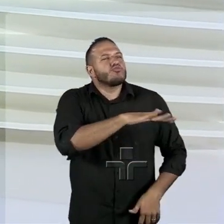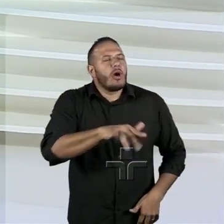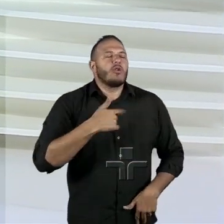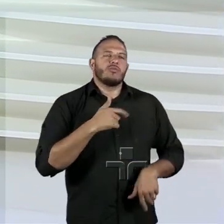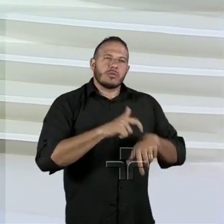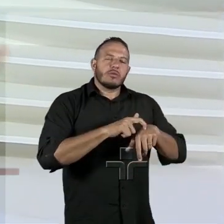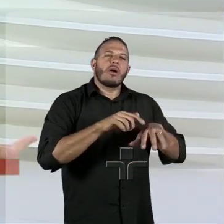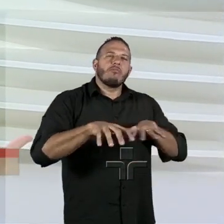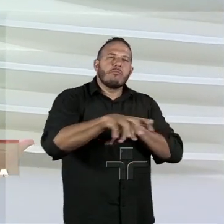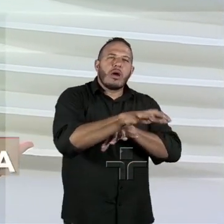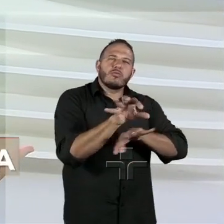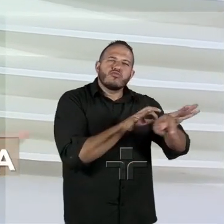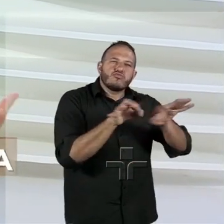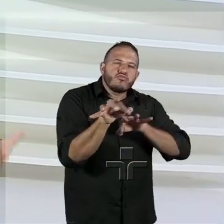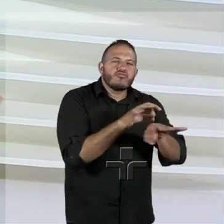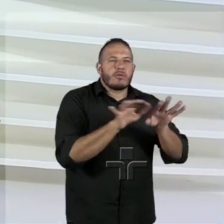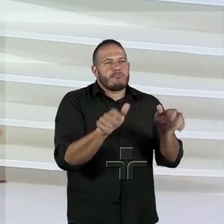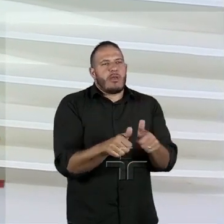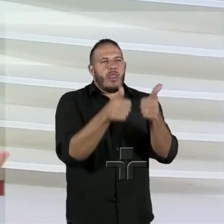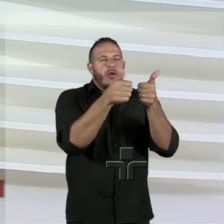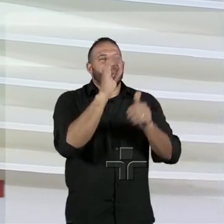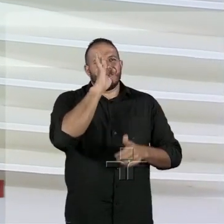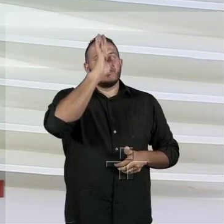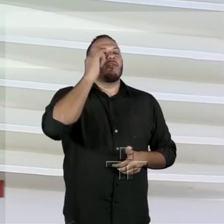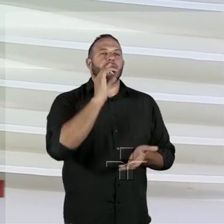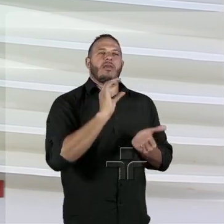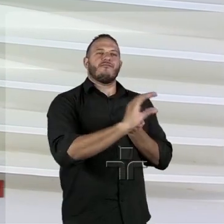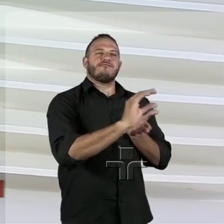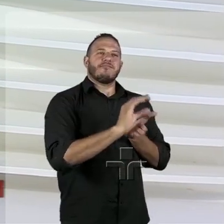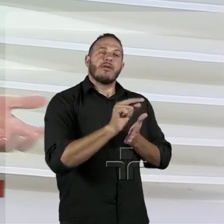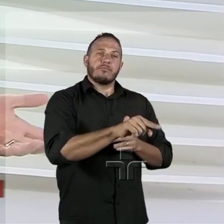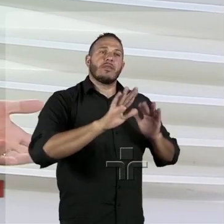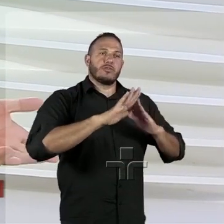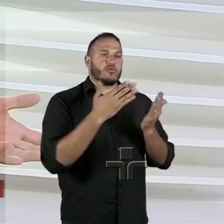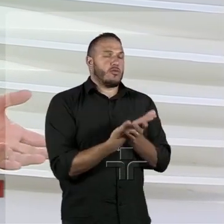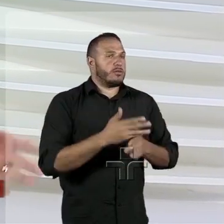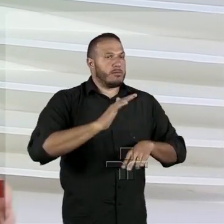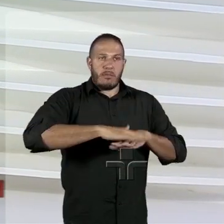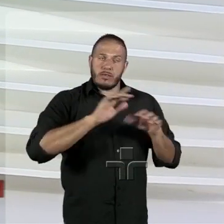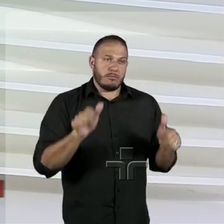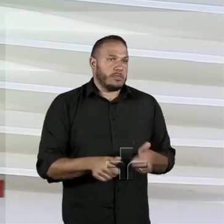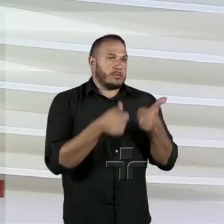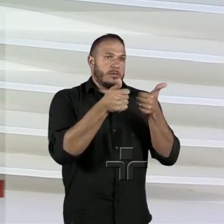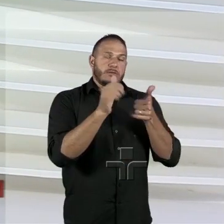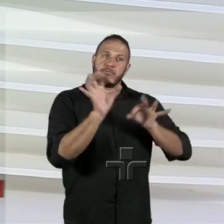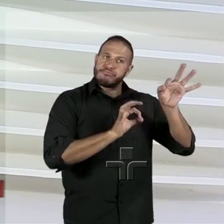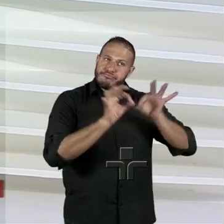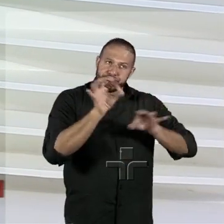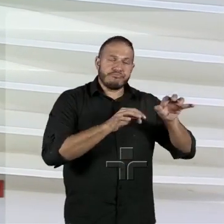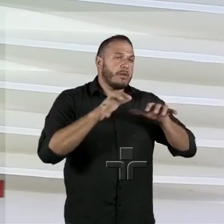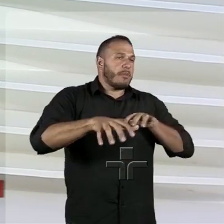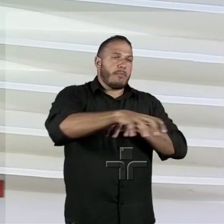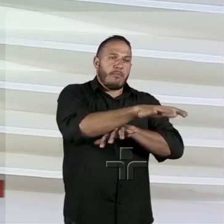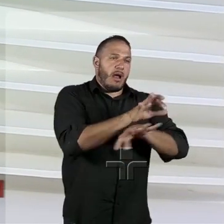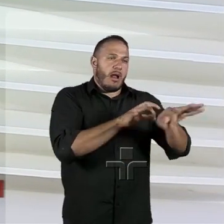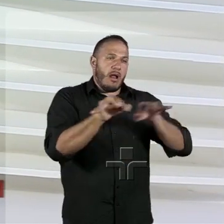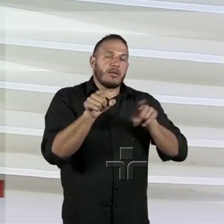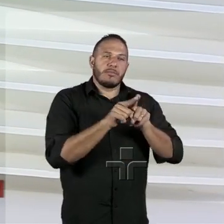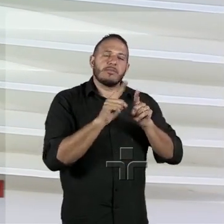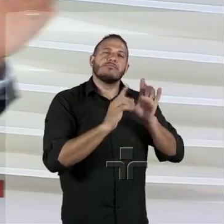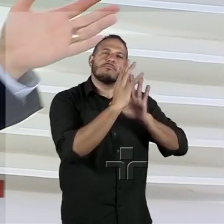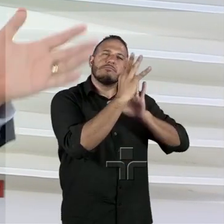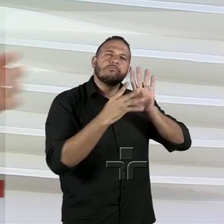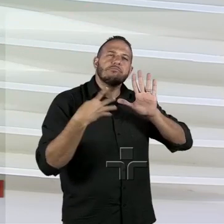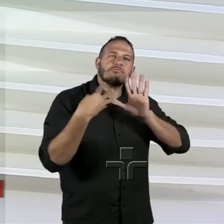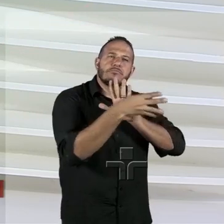infraestrutura melhor, investir especialmente nas escolas que mais precisam de infraestrutura, concluir um currículo